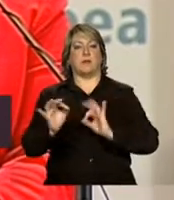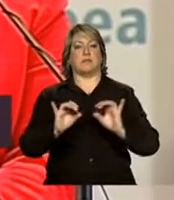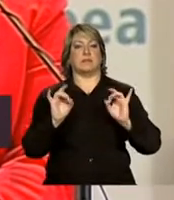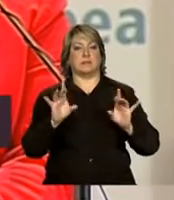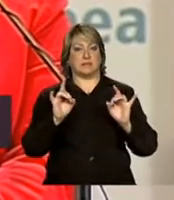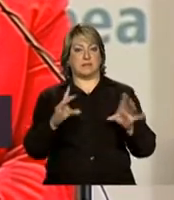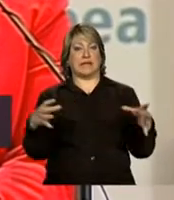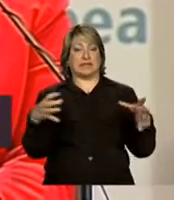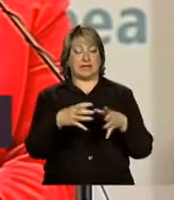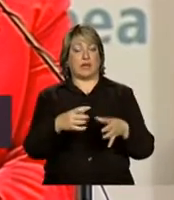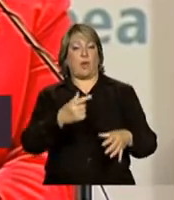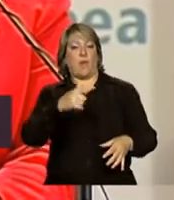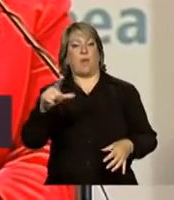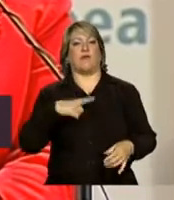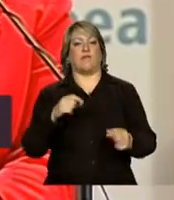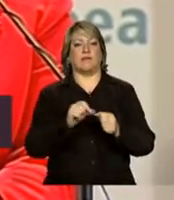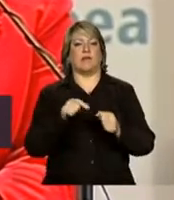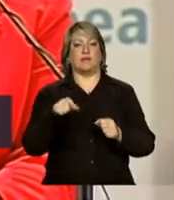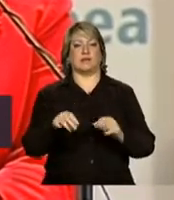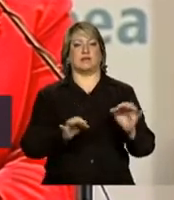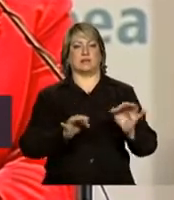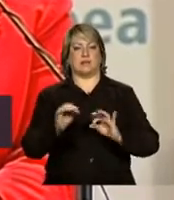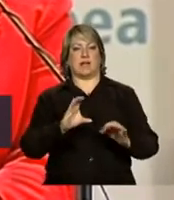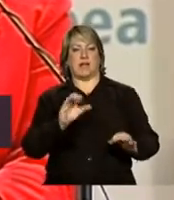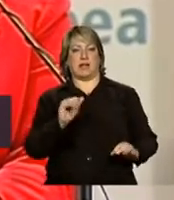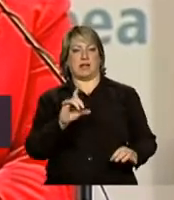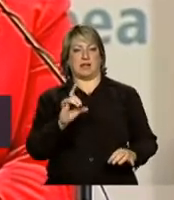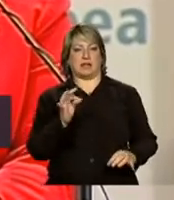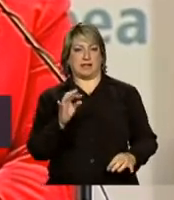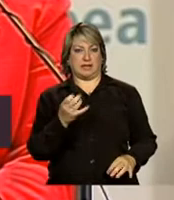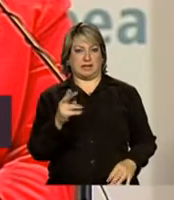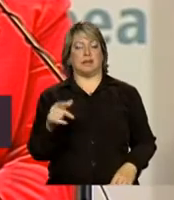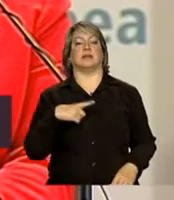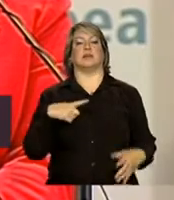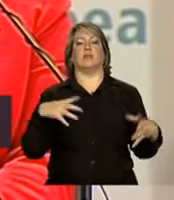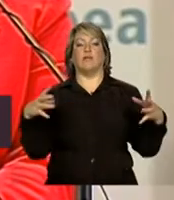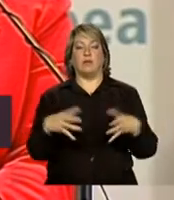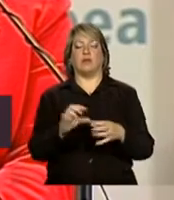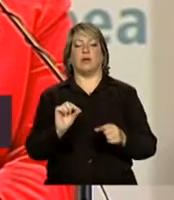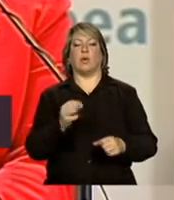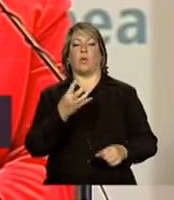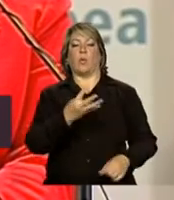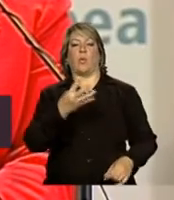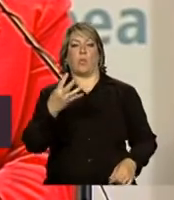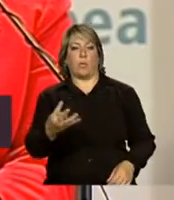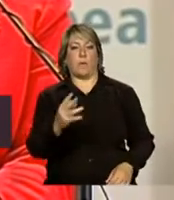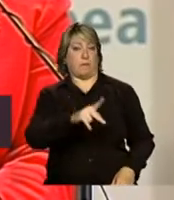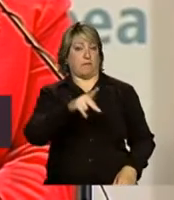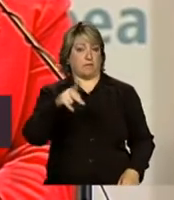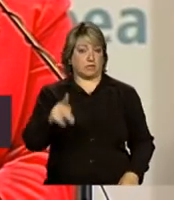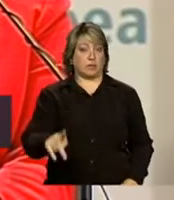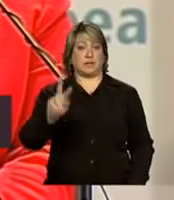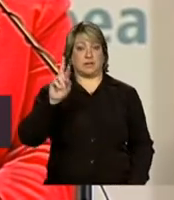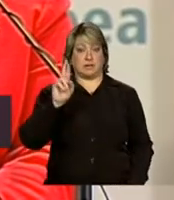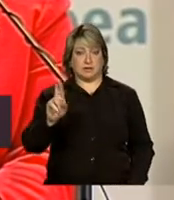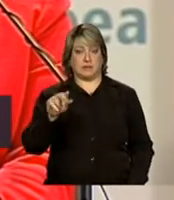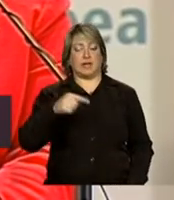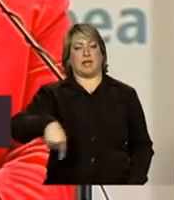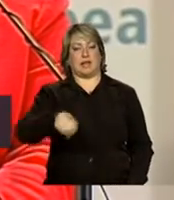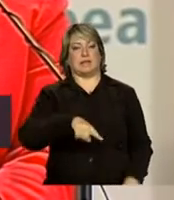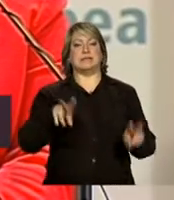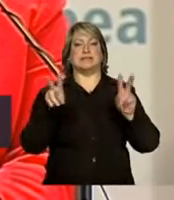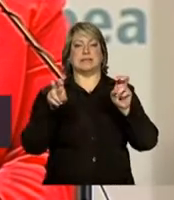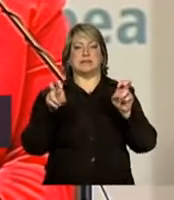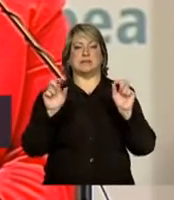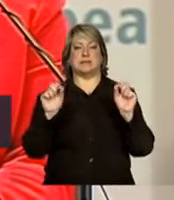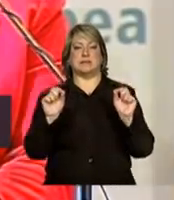outros, montou o projeto Cátedras do Desenvolvimento, envolvendo 44 professores responsáveis por esta